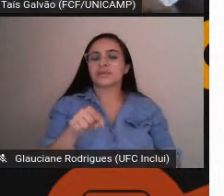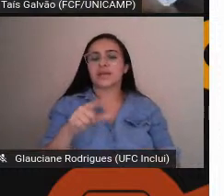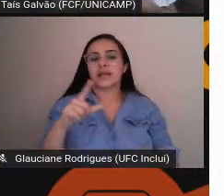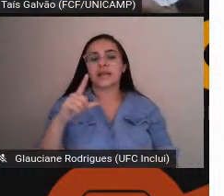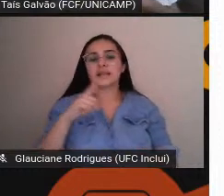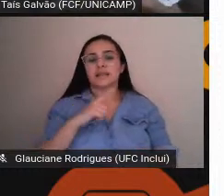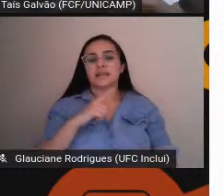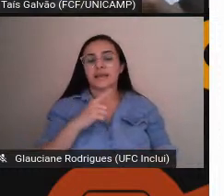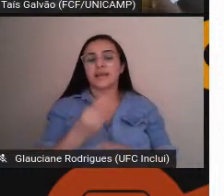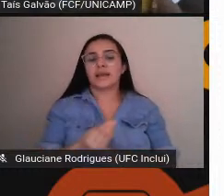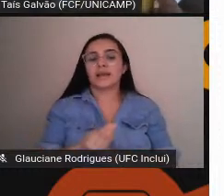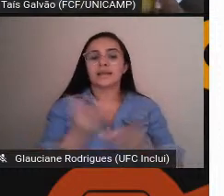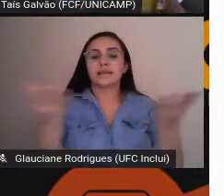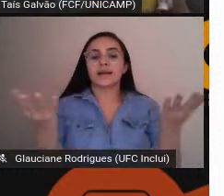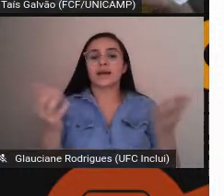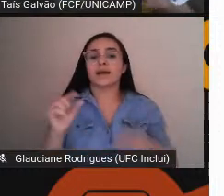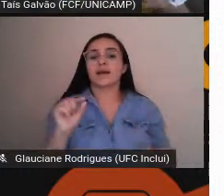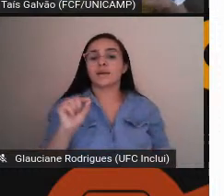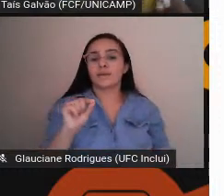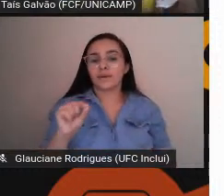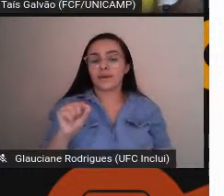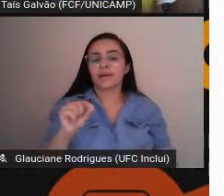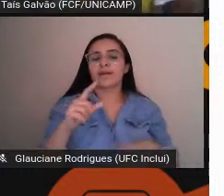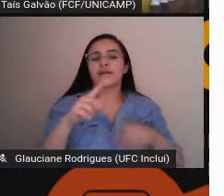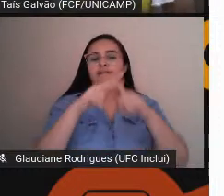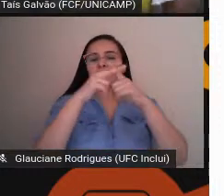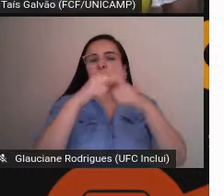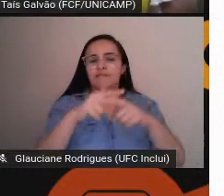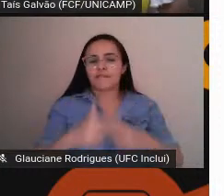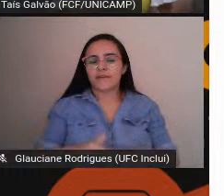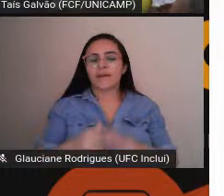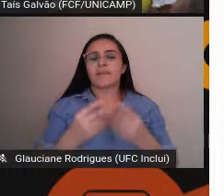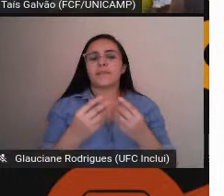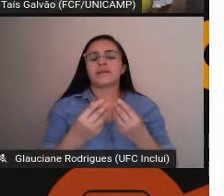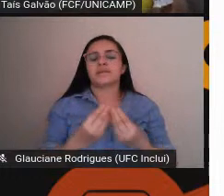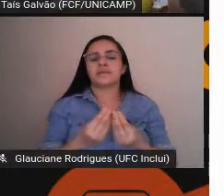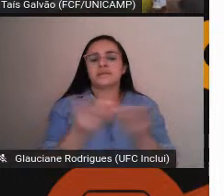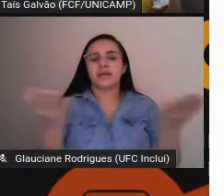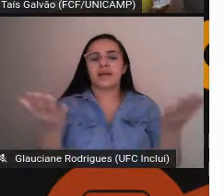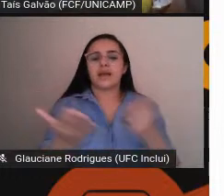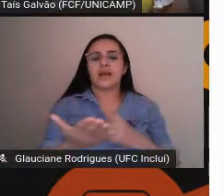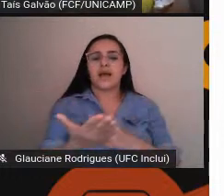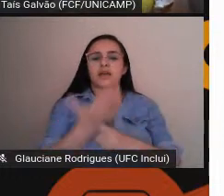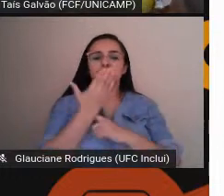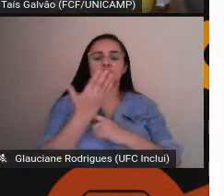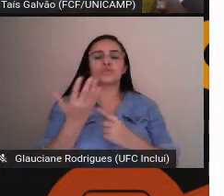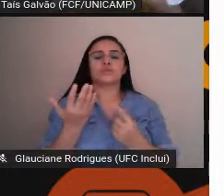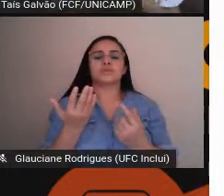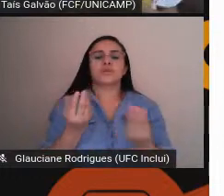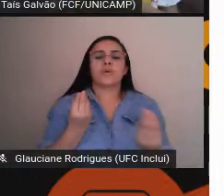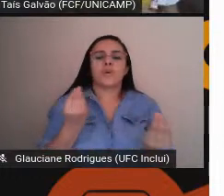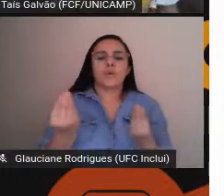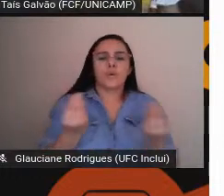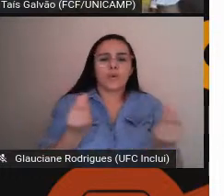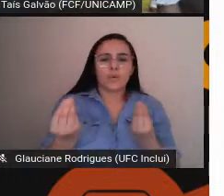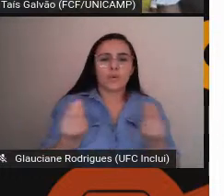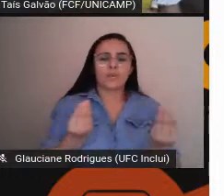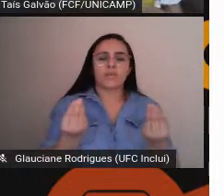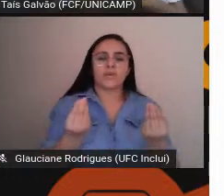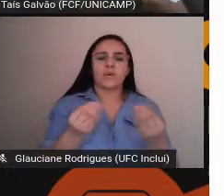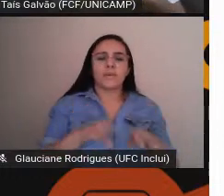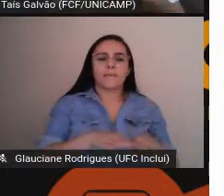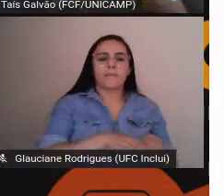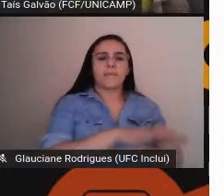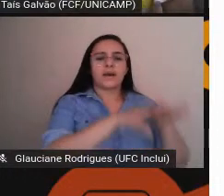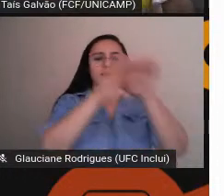oferta, disponibilidade de ferramentas que nos ajudam a padronizar os métodos,